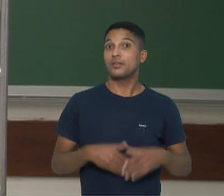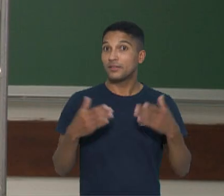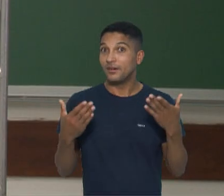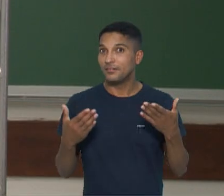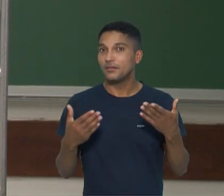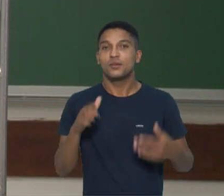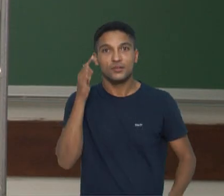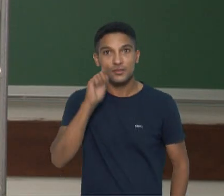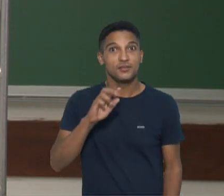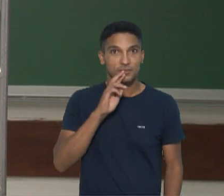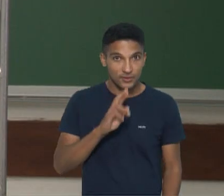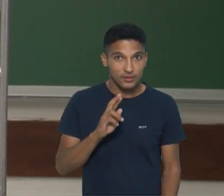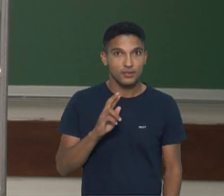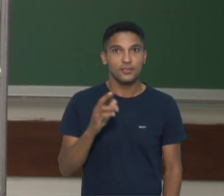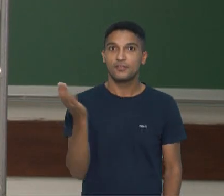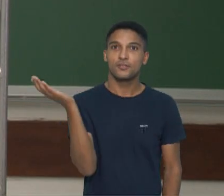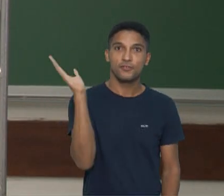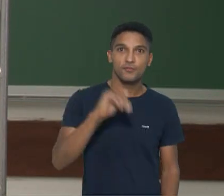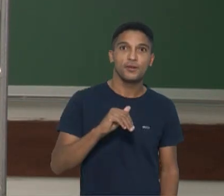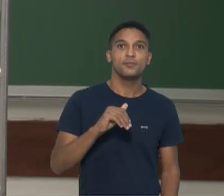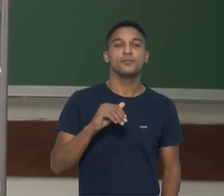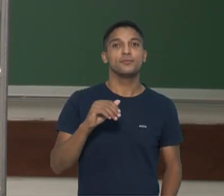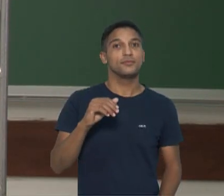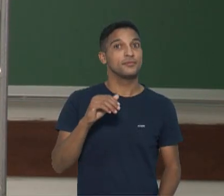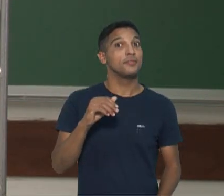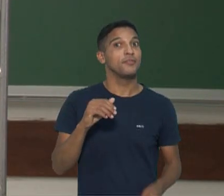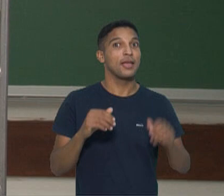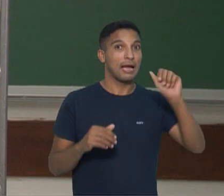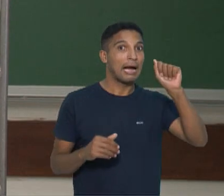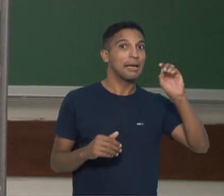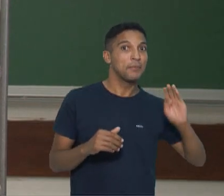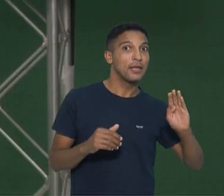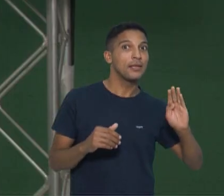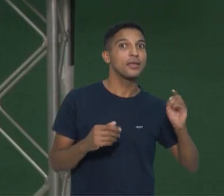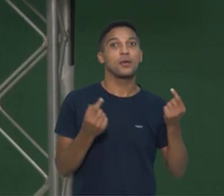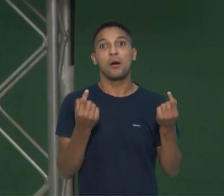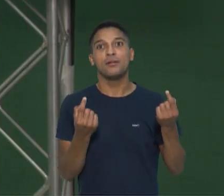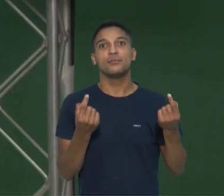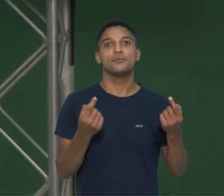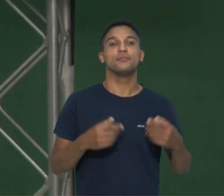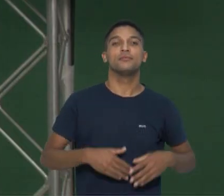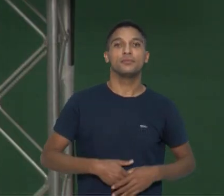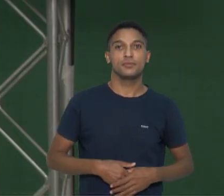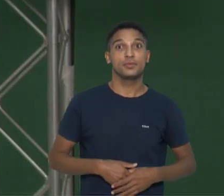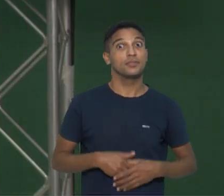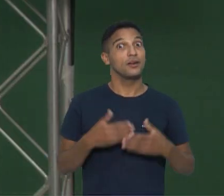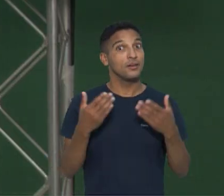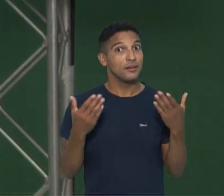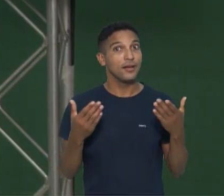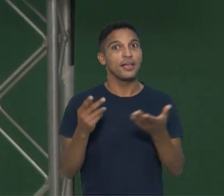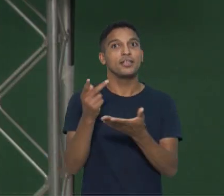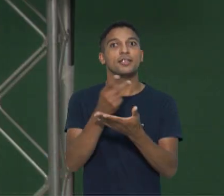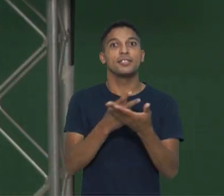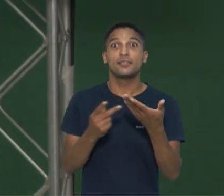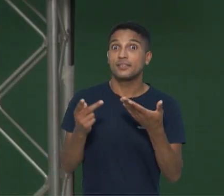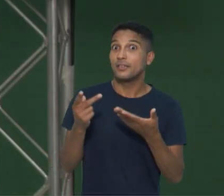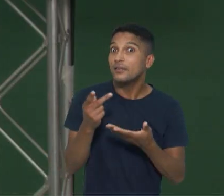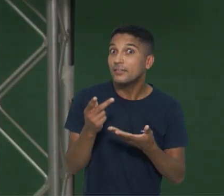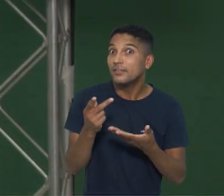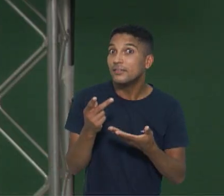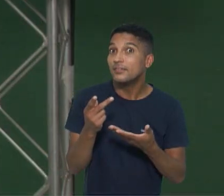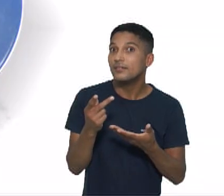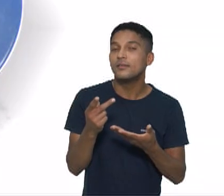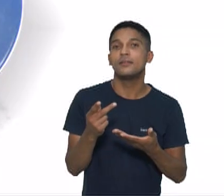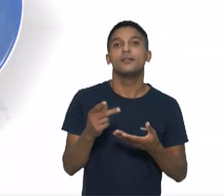Daí, galerinha, respondido? Vamos conferir se a A é a B ou a B? Vamos lá? Olha só, ela é desenhos, possuem